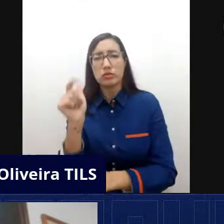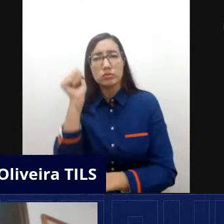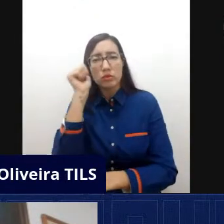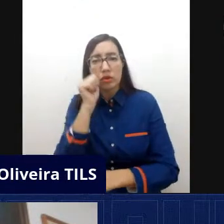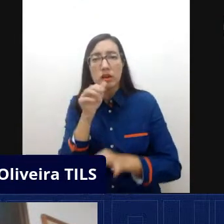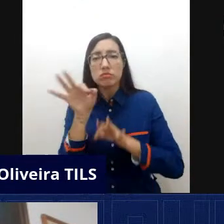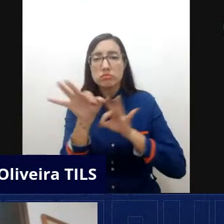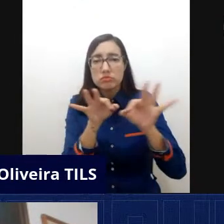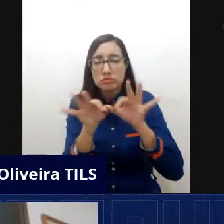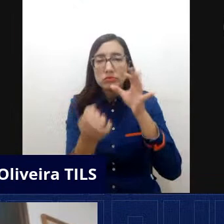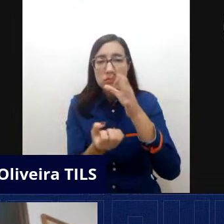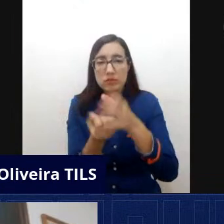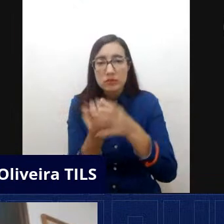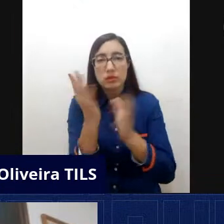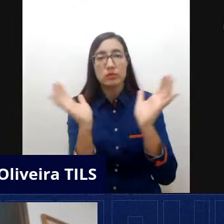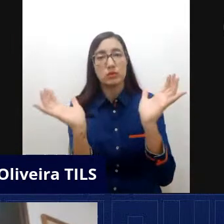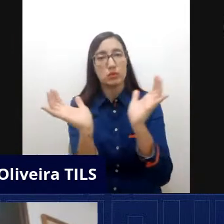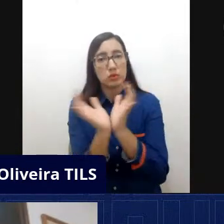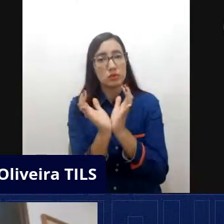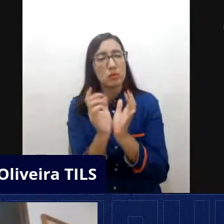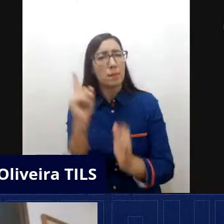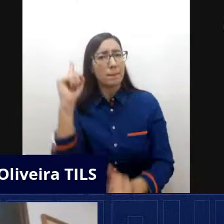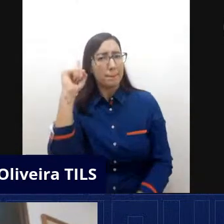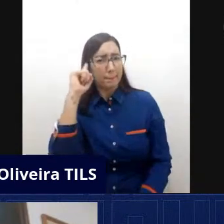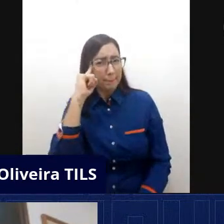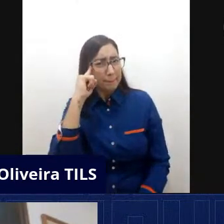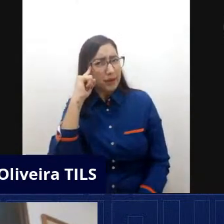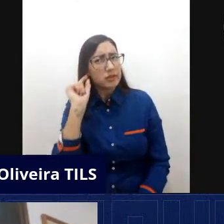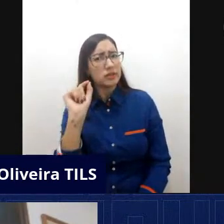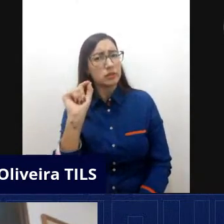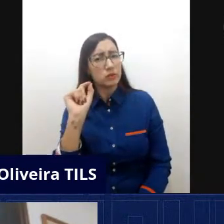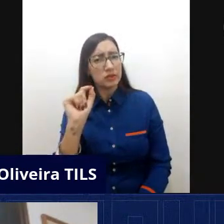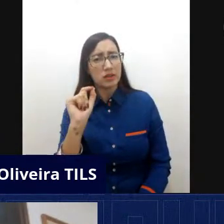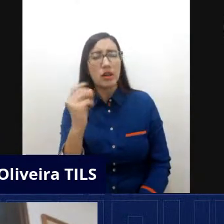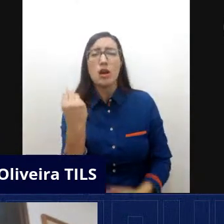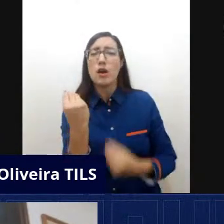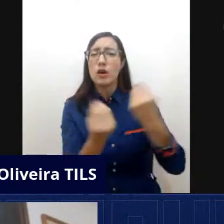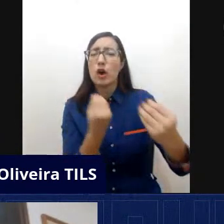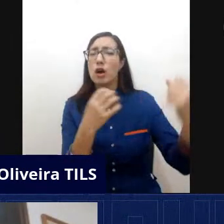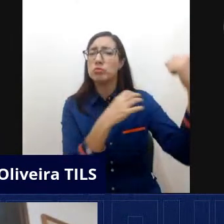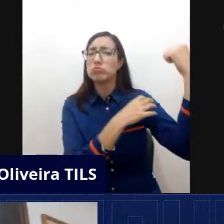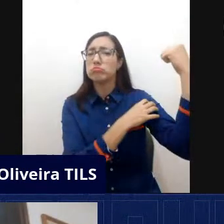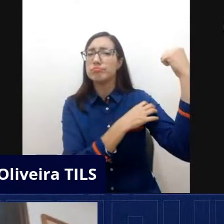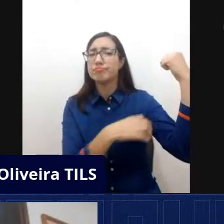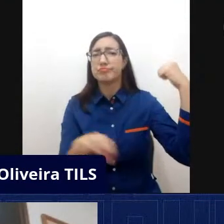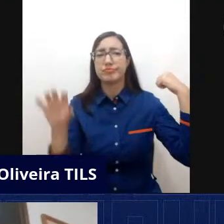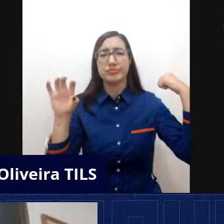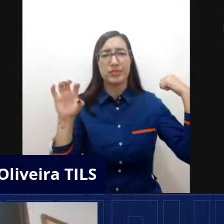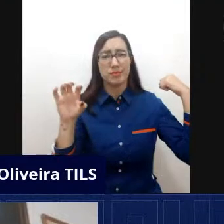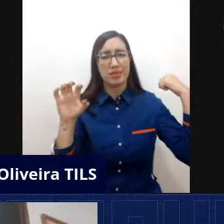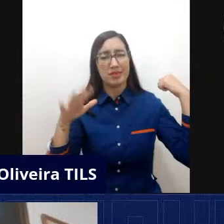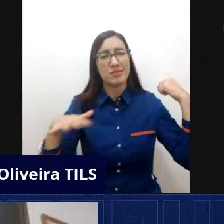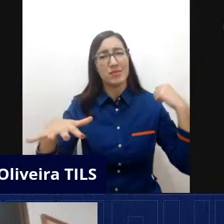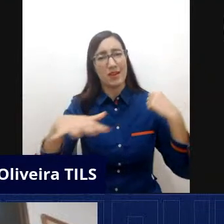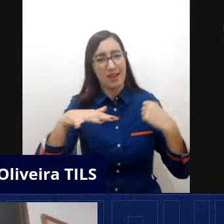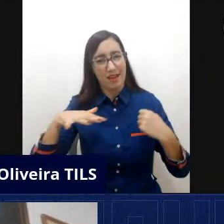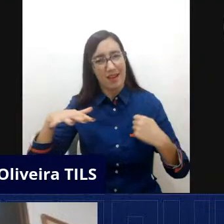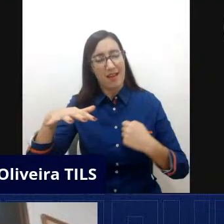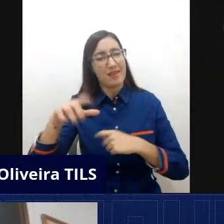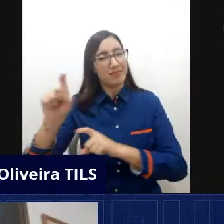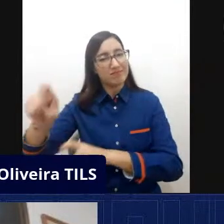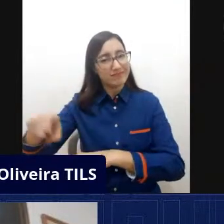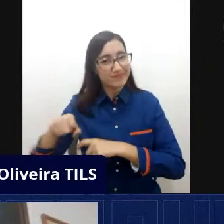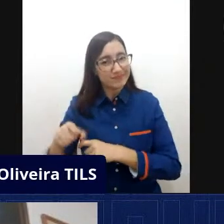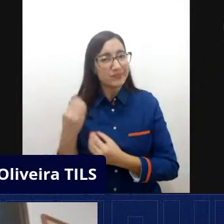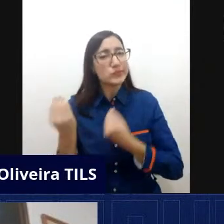na perspectiva do feminismo e da agroecologia, né? Nesse projeto, a gente começa ele em 2014, graças